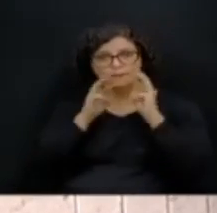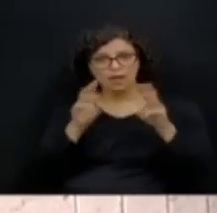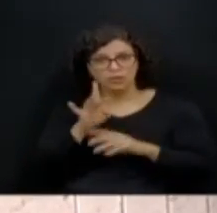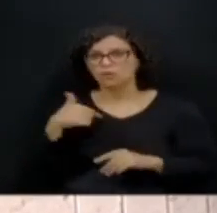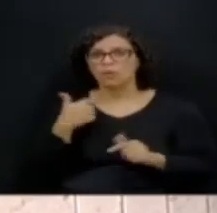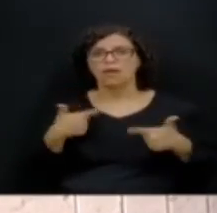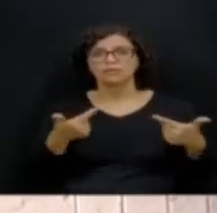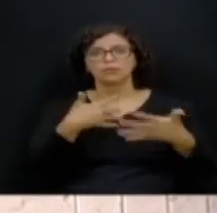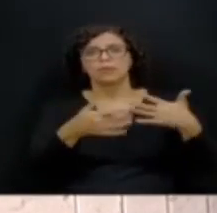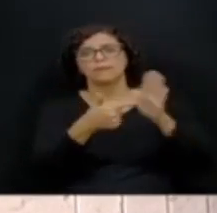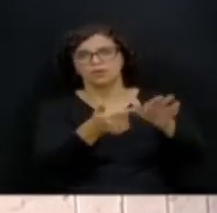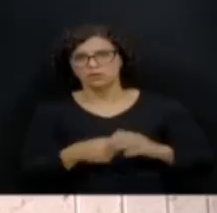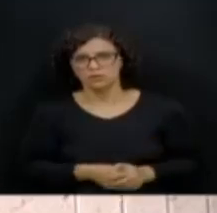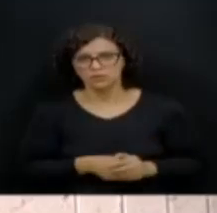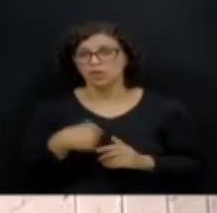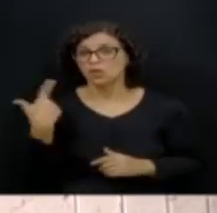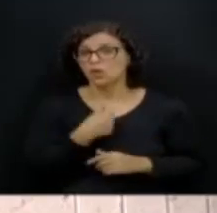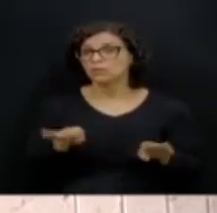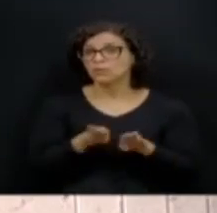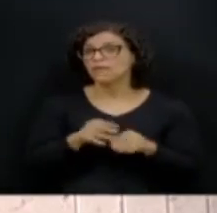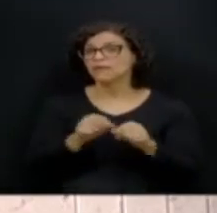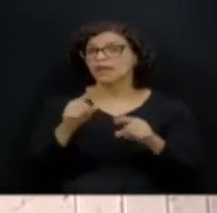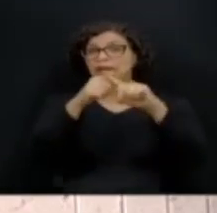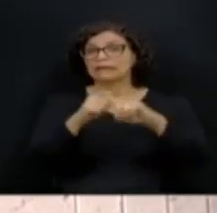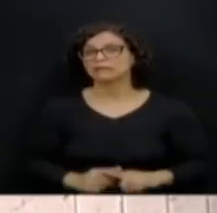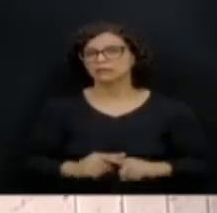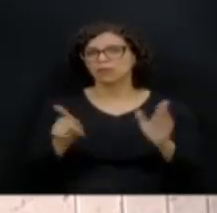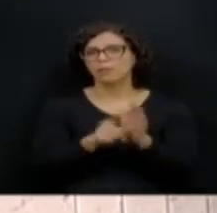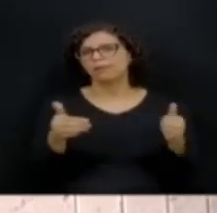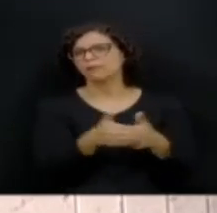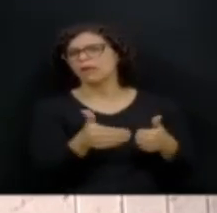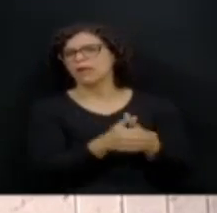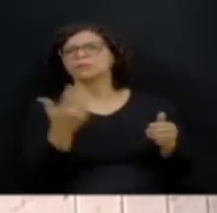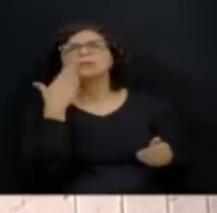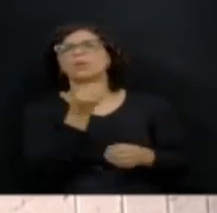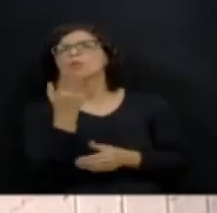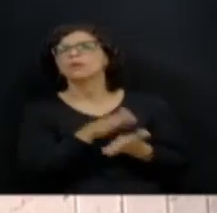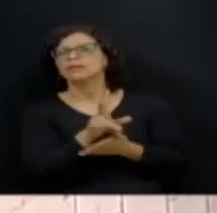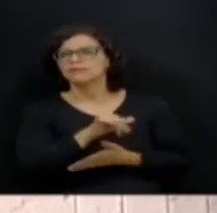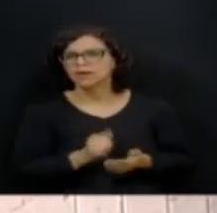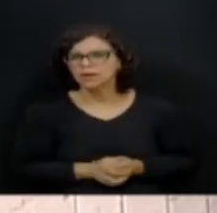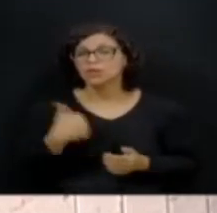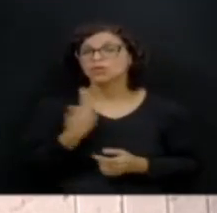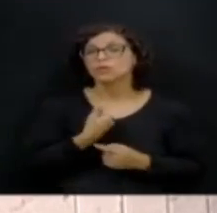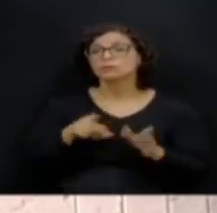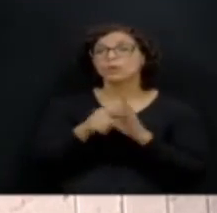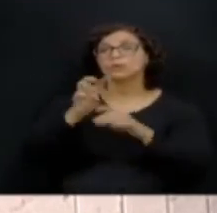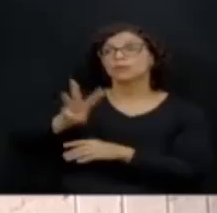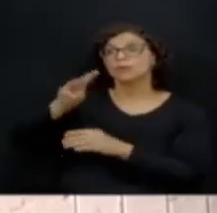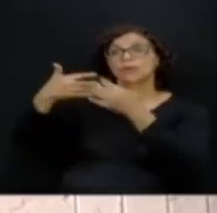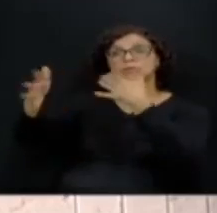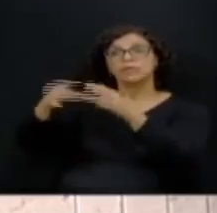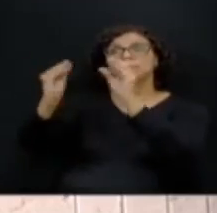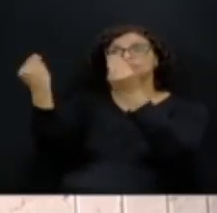Inovador é na ação de transparência. Inovador é não fazer licitação com sigilo no valor. Inovador é ter o portal da